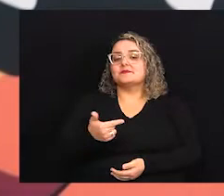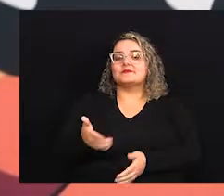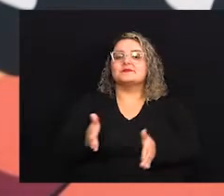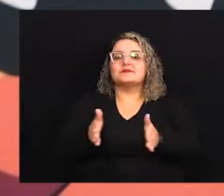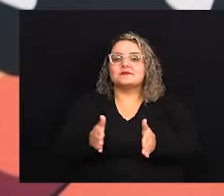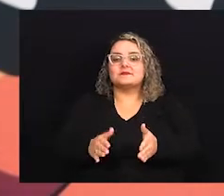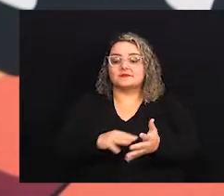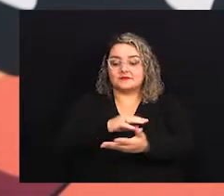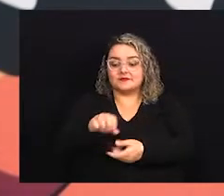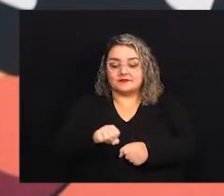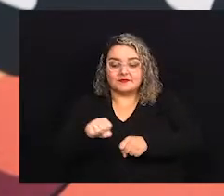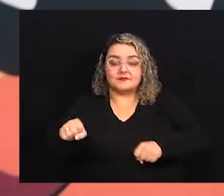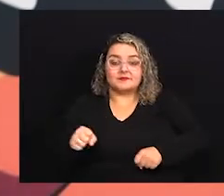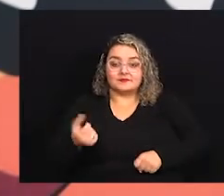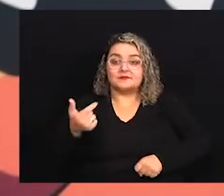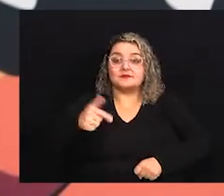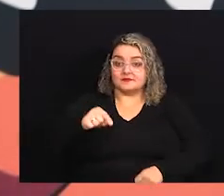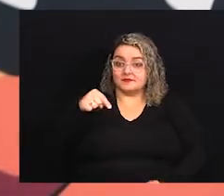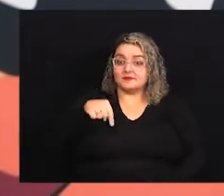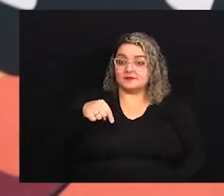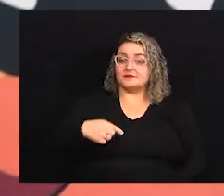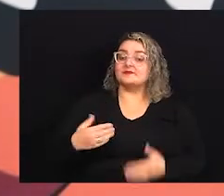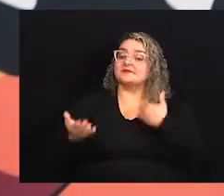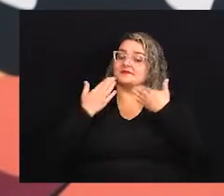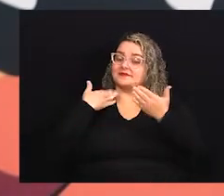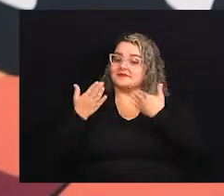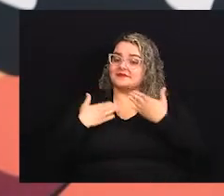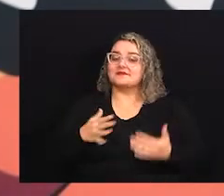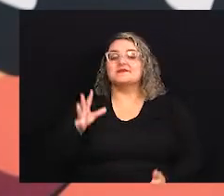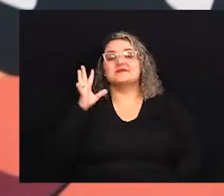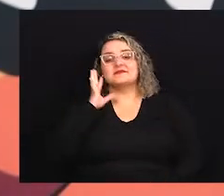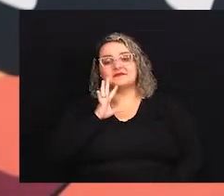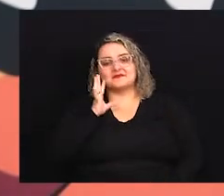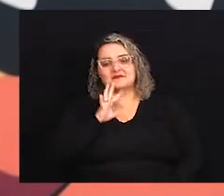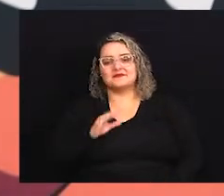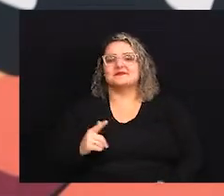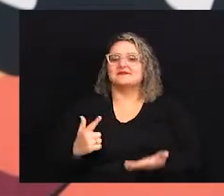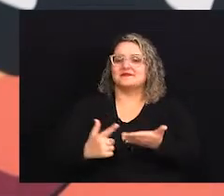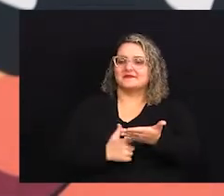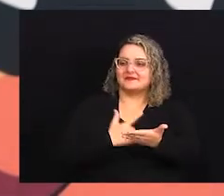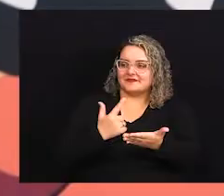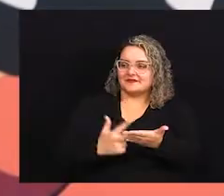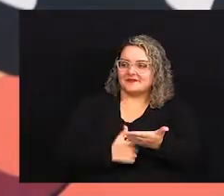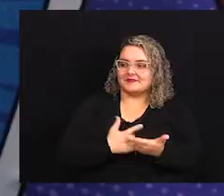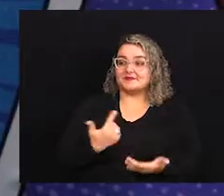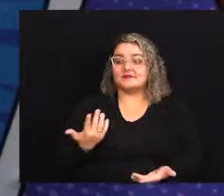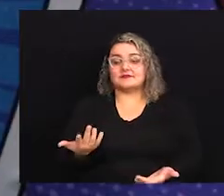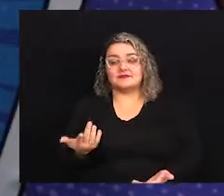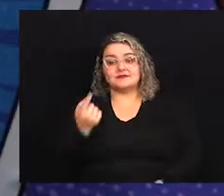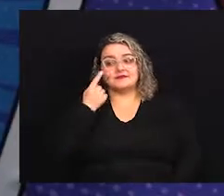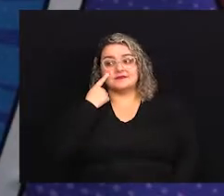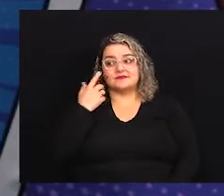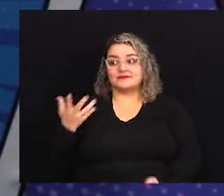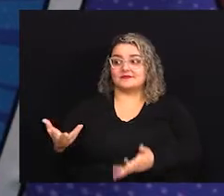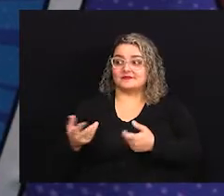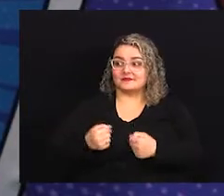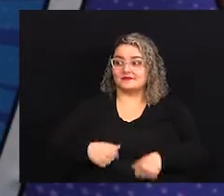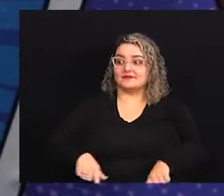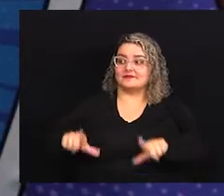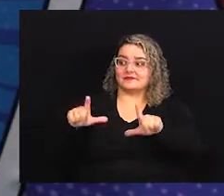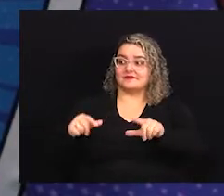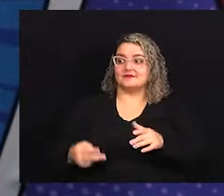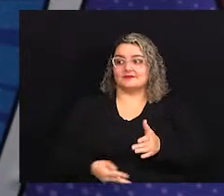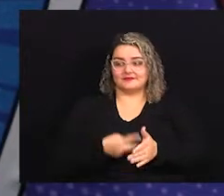Segundo bloco do Universo Épico, e a gente segue aqui com aquele bate-papo gostoso sobre livro. E ó, nosso